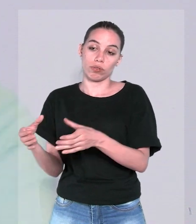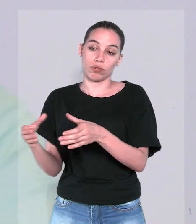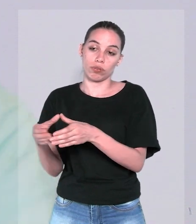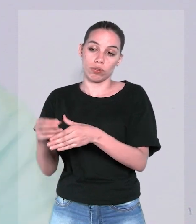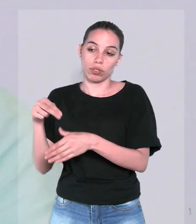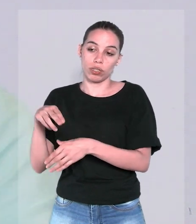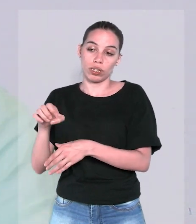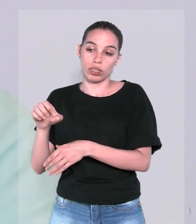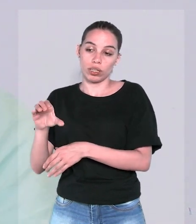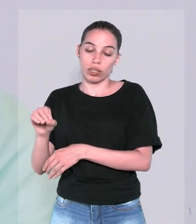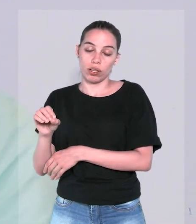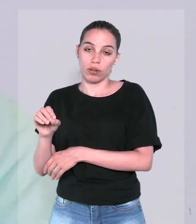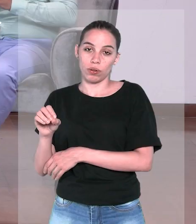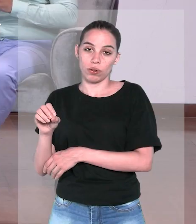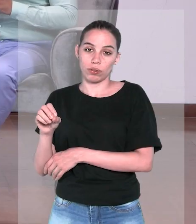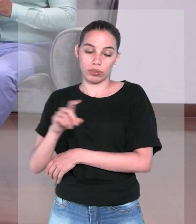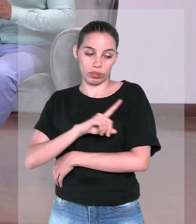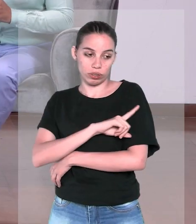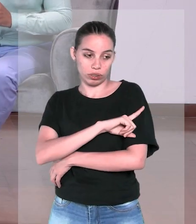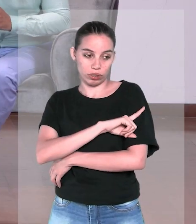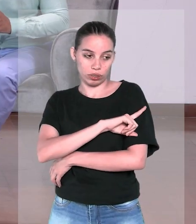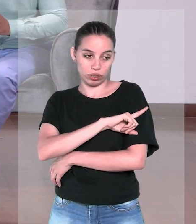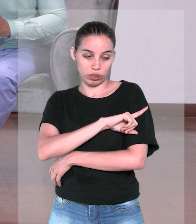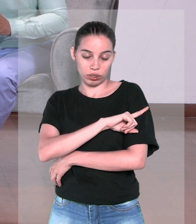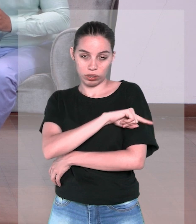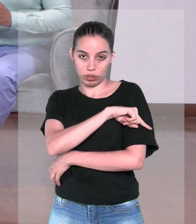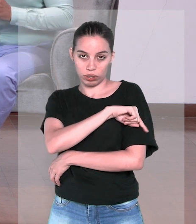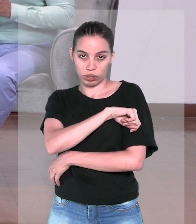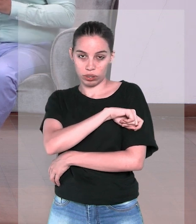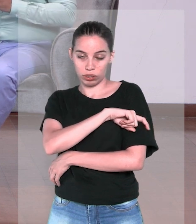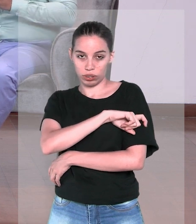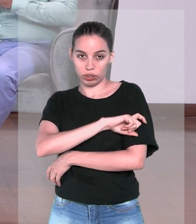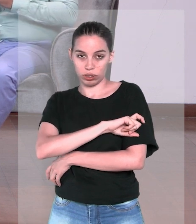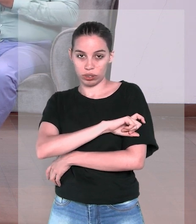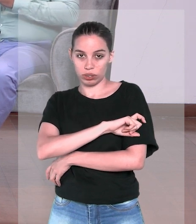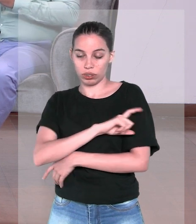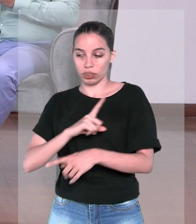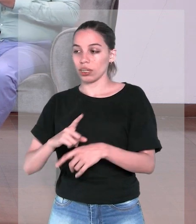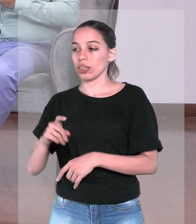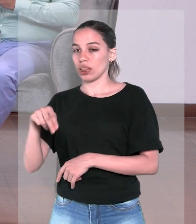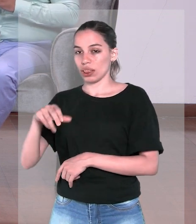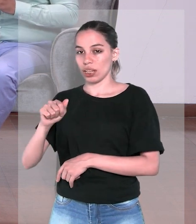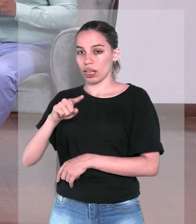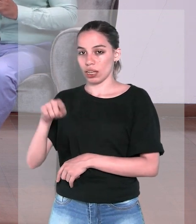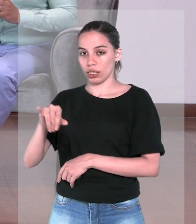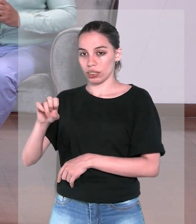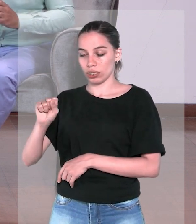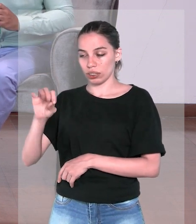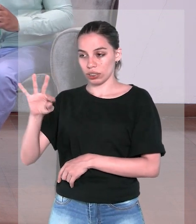quarto está presente nisso. Você fechou o foco na escola, mas agora você abriu o foco quando fala da sociedade do espetáculo.